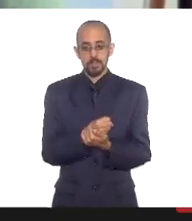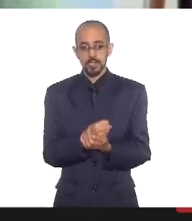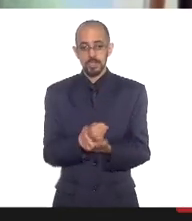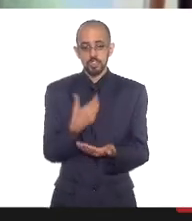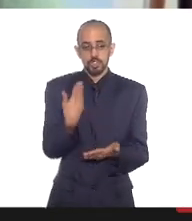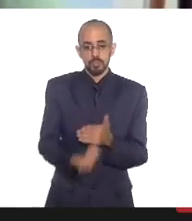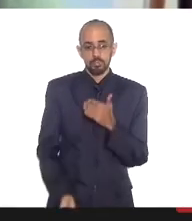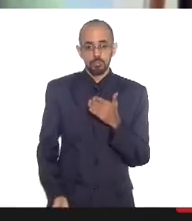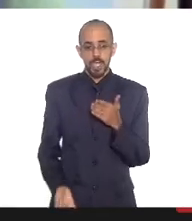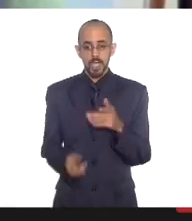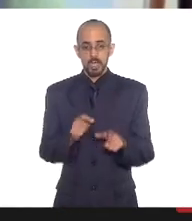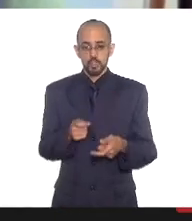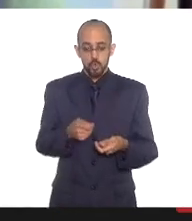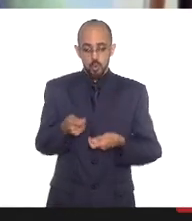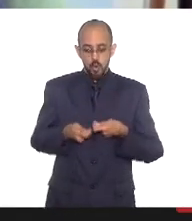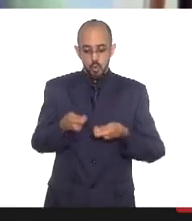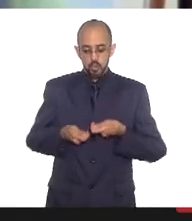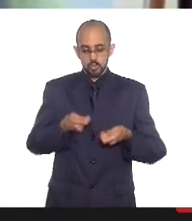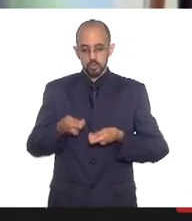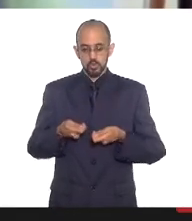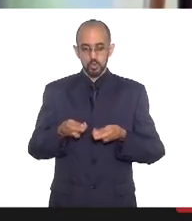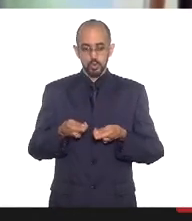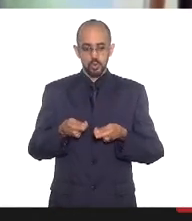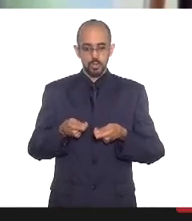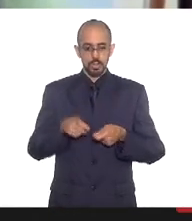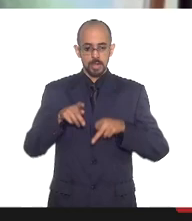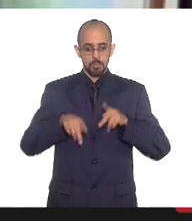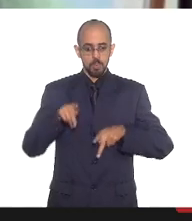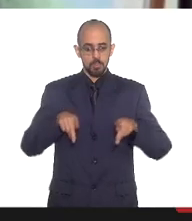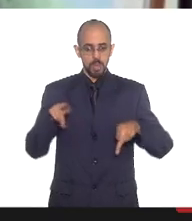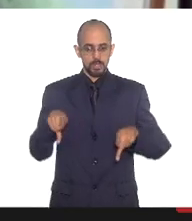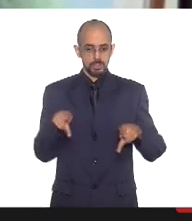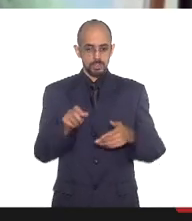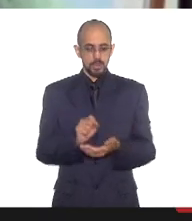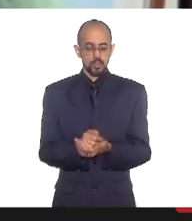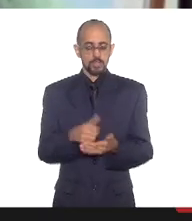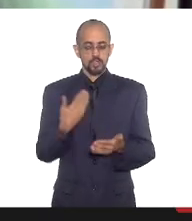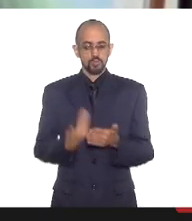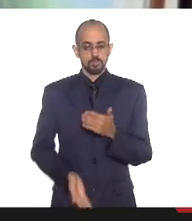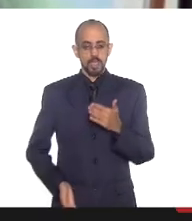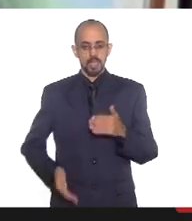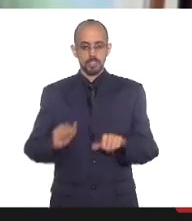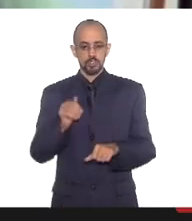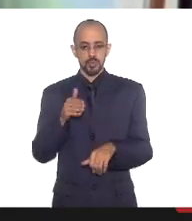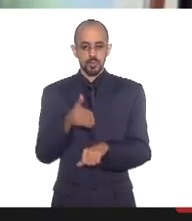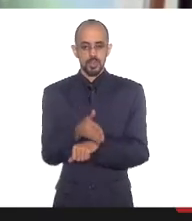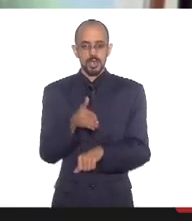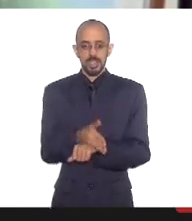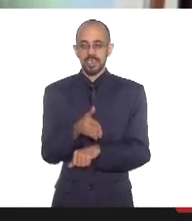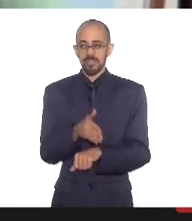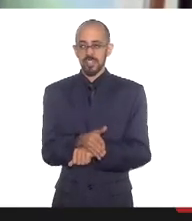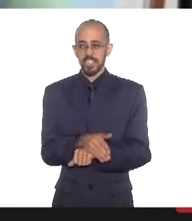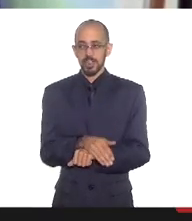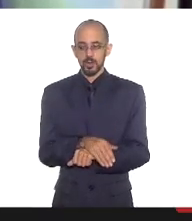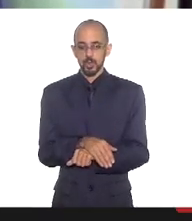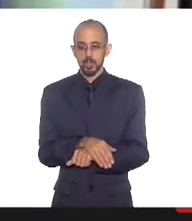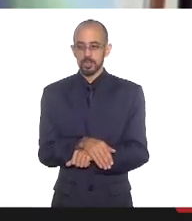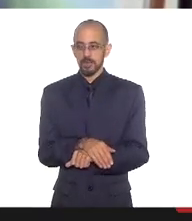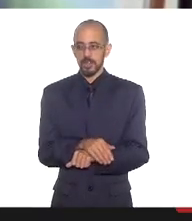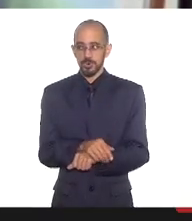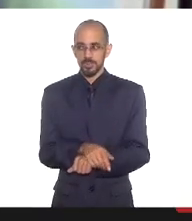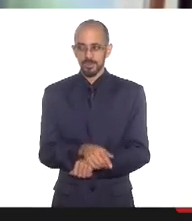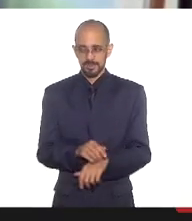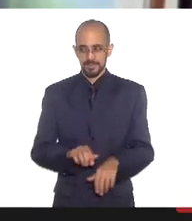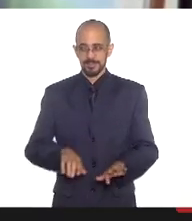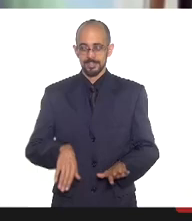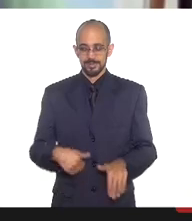mecanismo importante de controle de controle da população aí um mecanismo importante de acesso à população Mas eu vejo